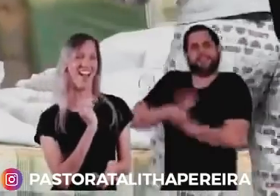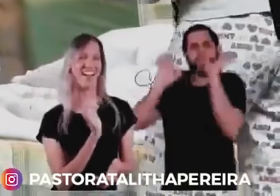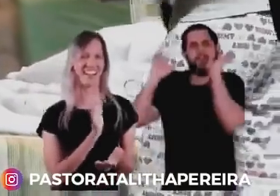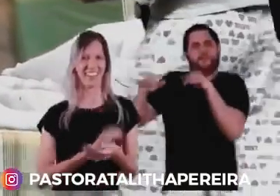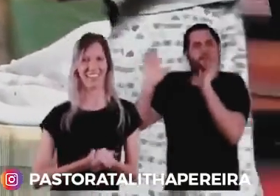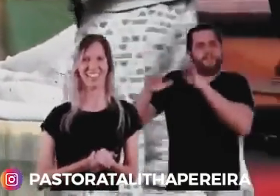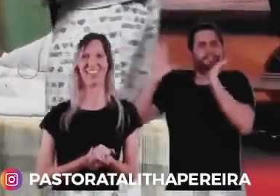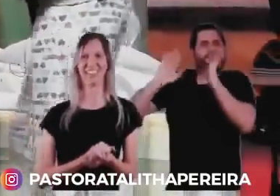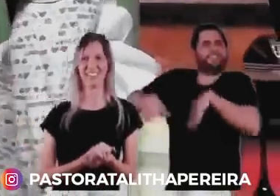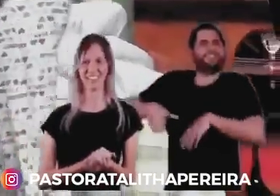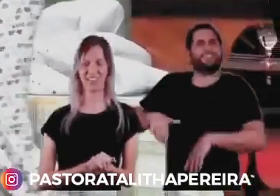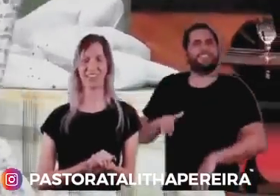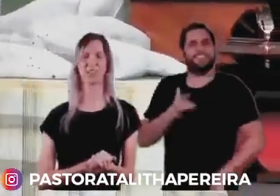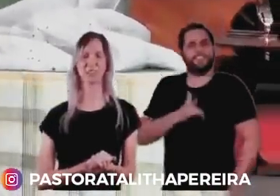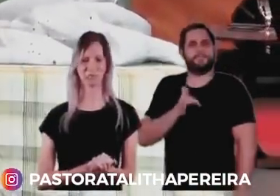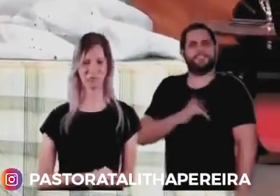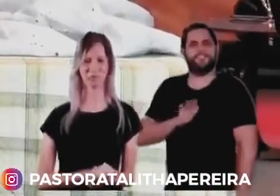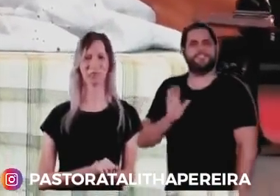misericórdia.